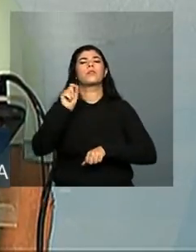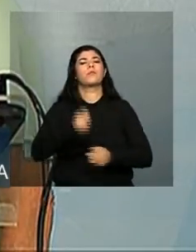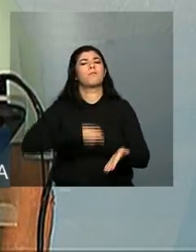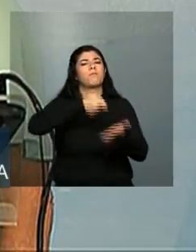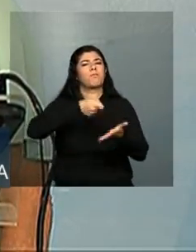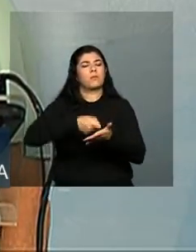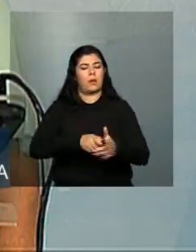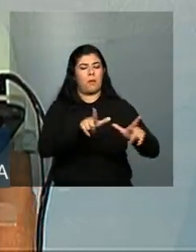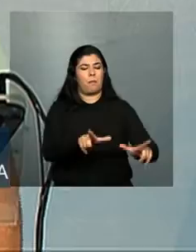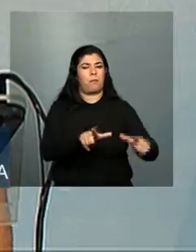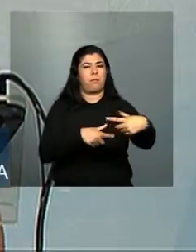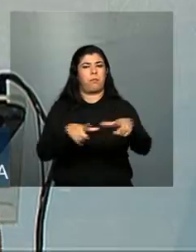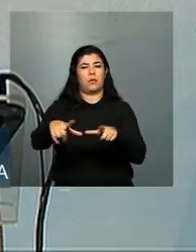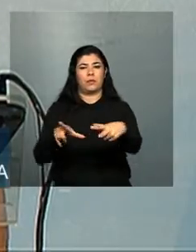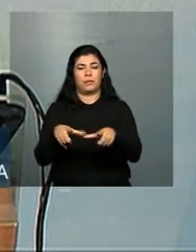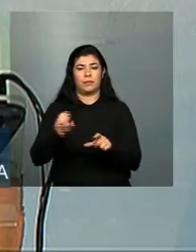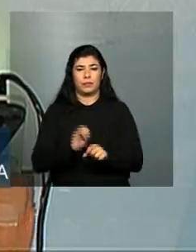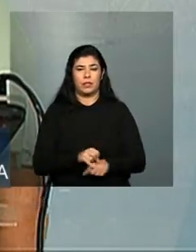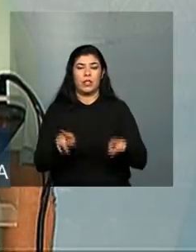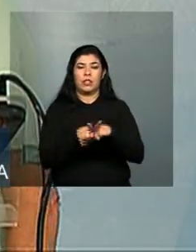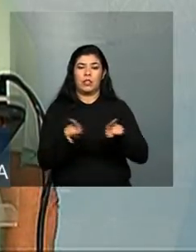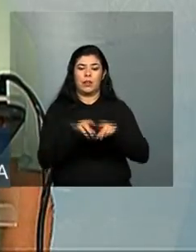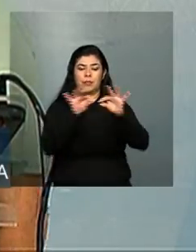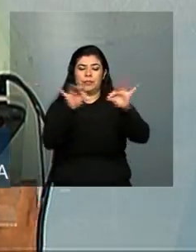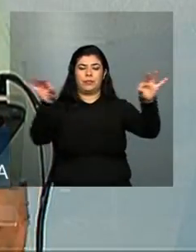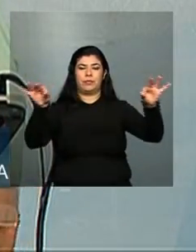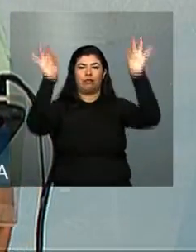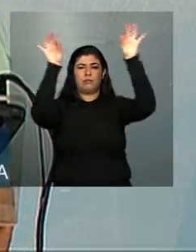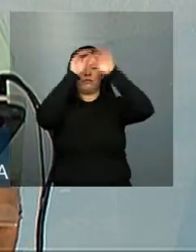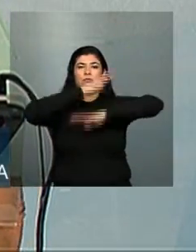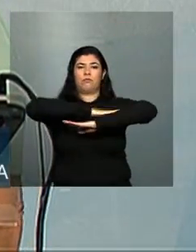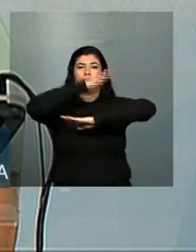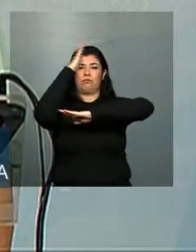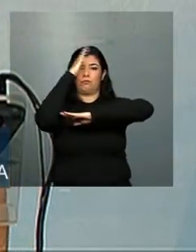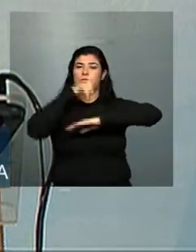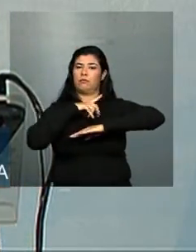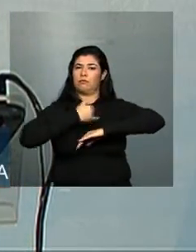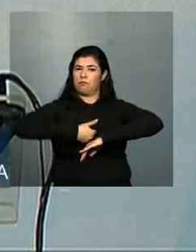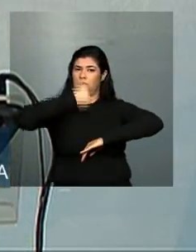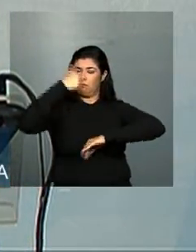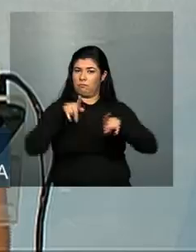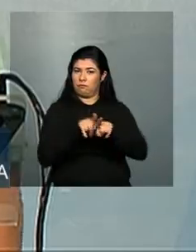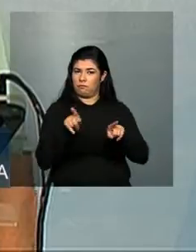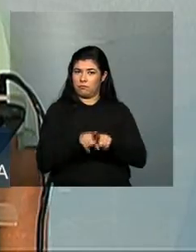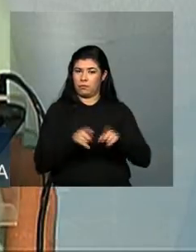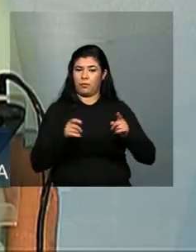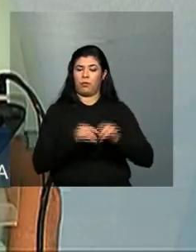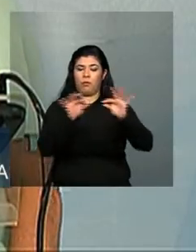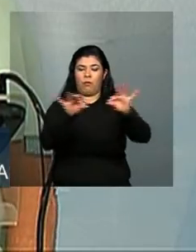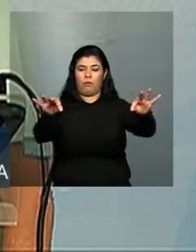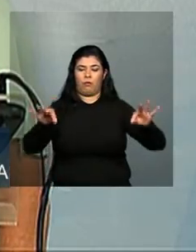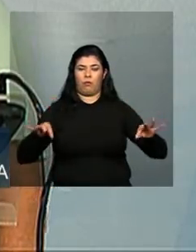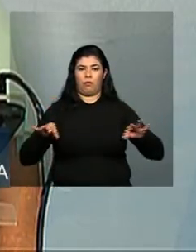de piso, nós melhoramos no tamanho das janelas, no tamanho do apartamento,